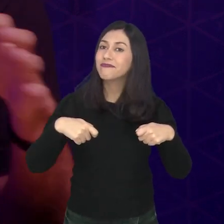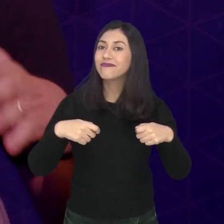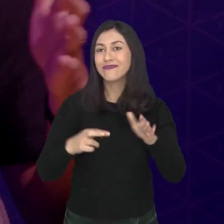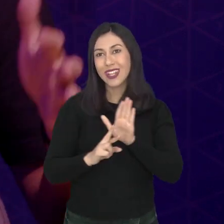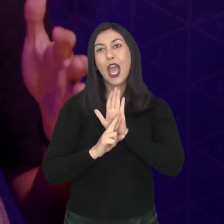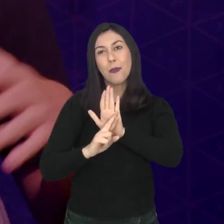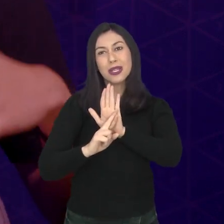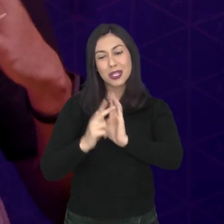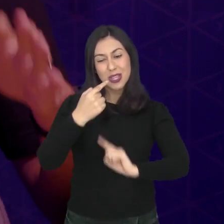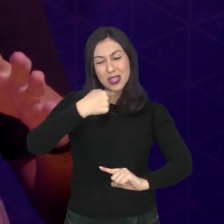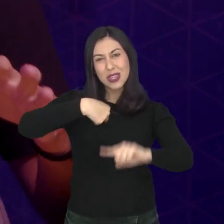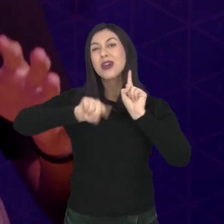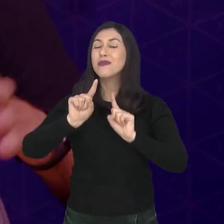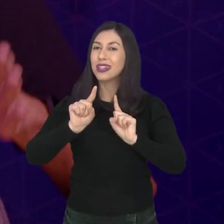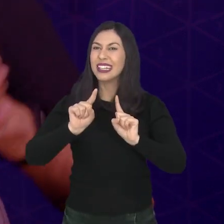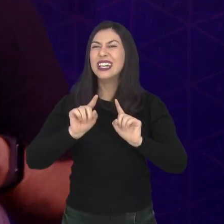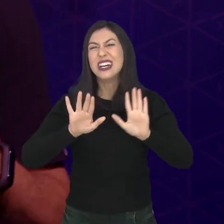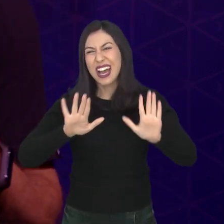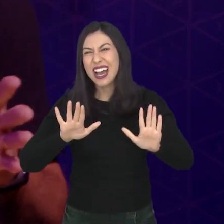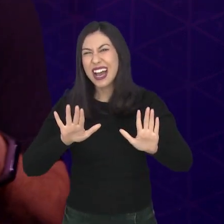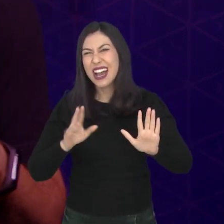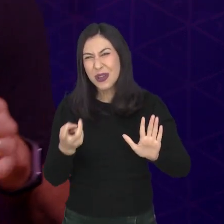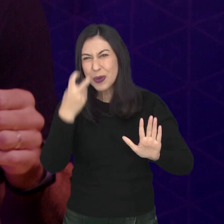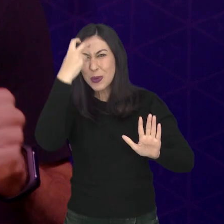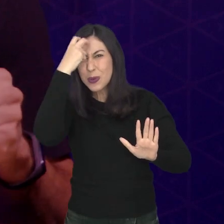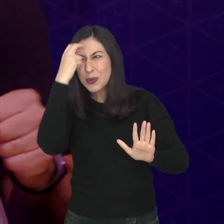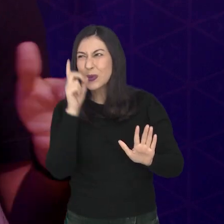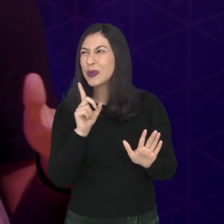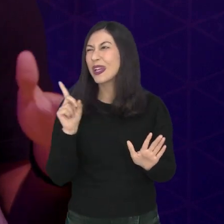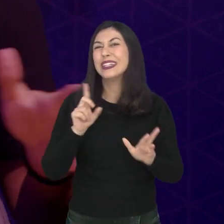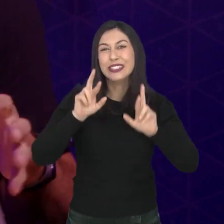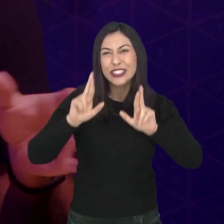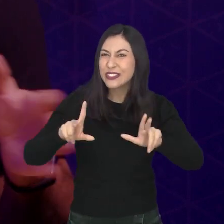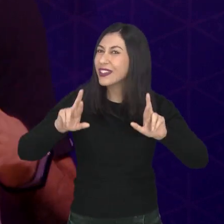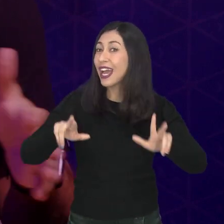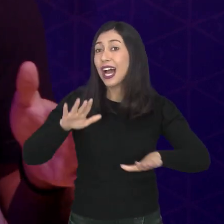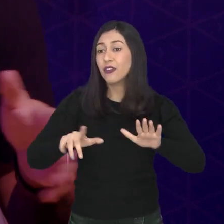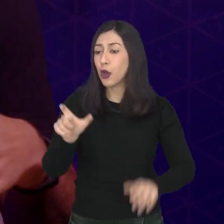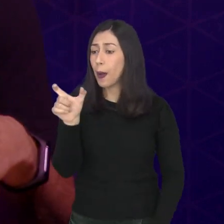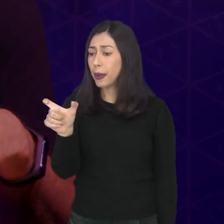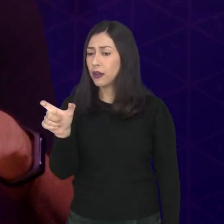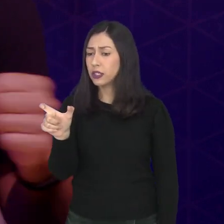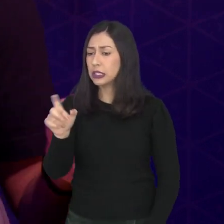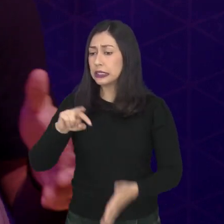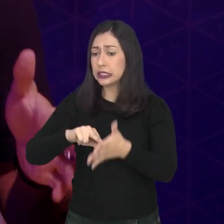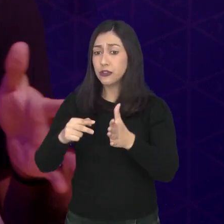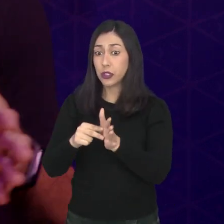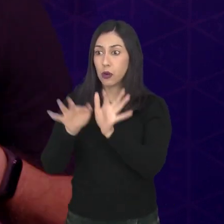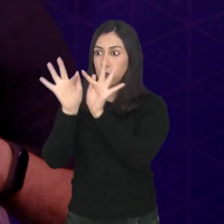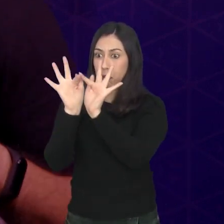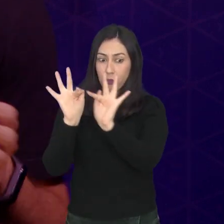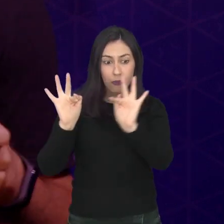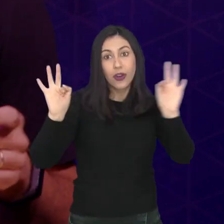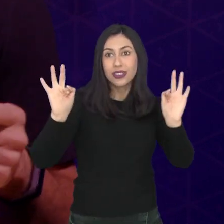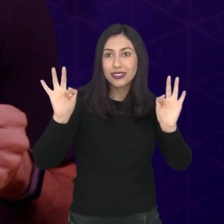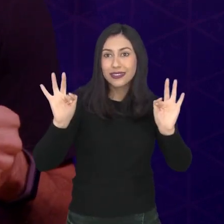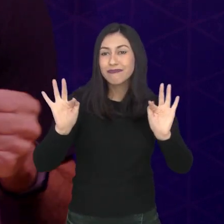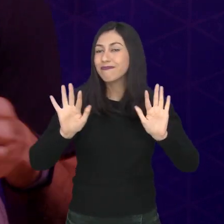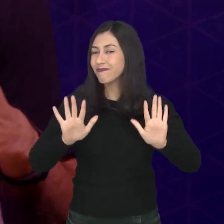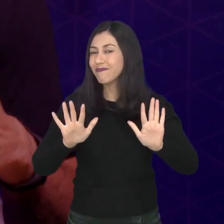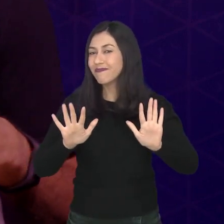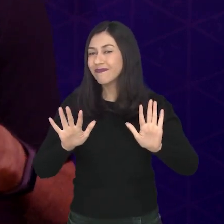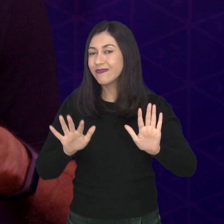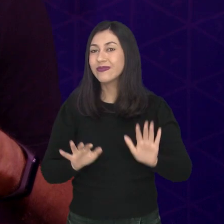enfim, representa isso. O japonês, ele é complicado, então as coisas, uma palavra às vezes significa uma frase, mas a